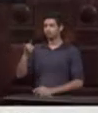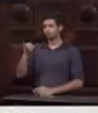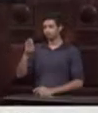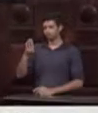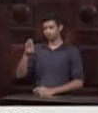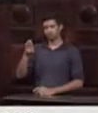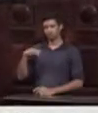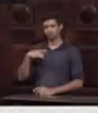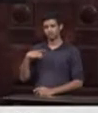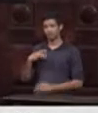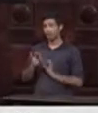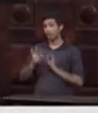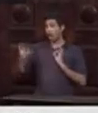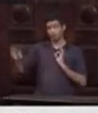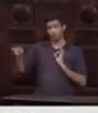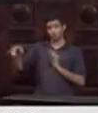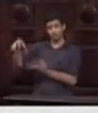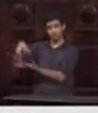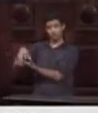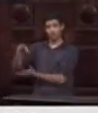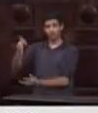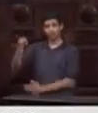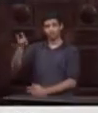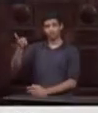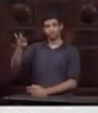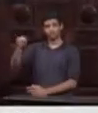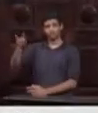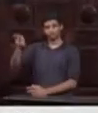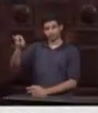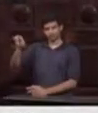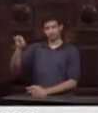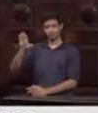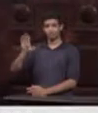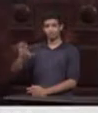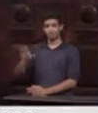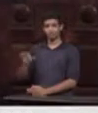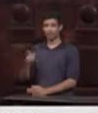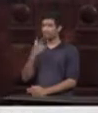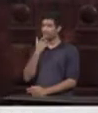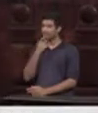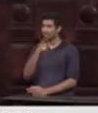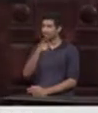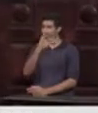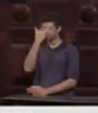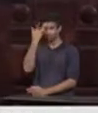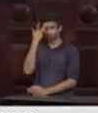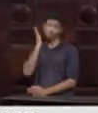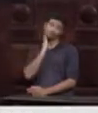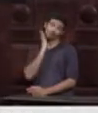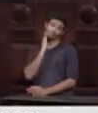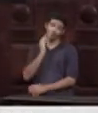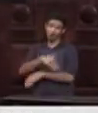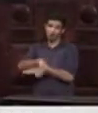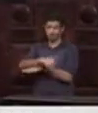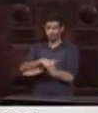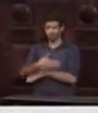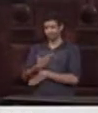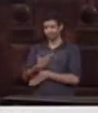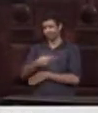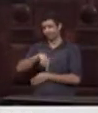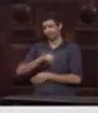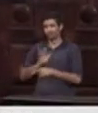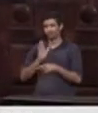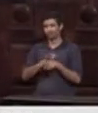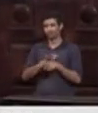dos gabinetes do poder, mas próximo da voz do povo nas ruas. Por isso a nossa defesa, que o nosso